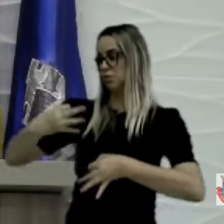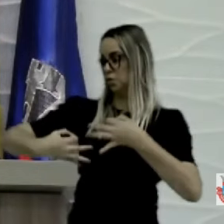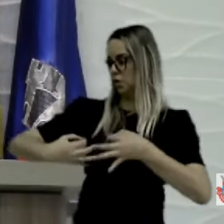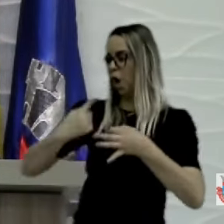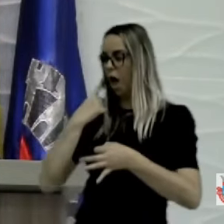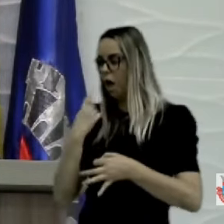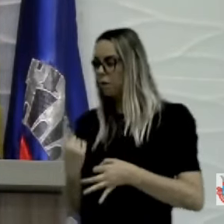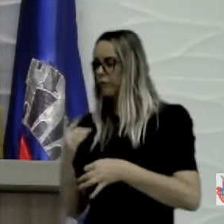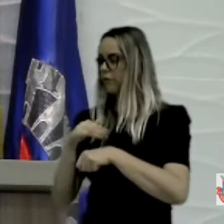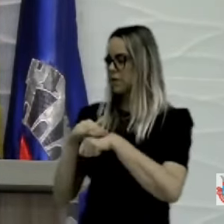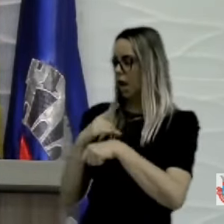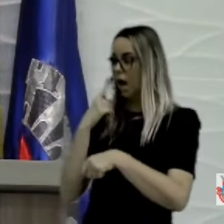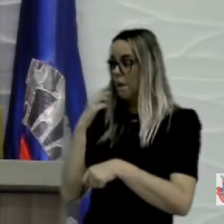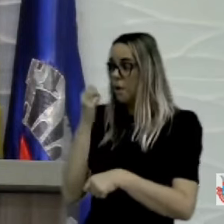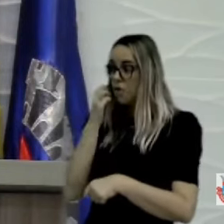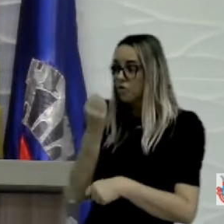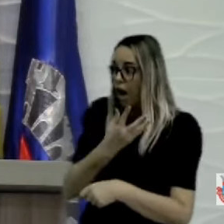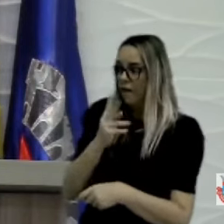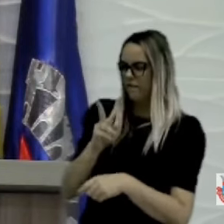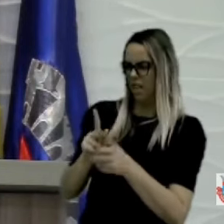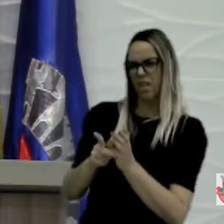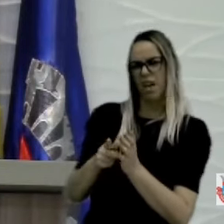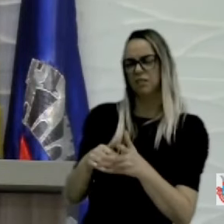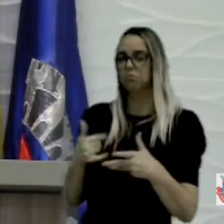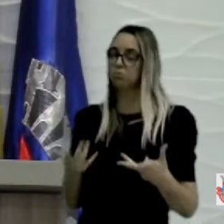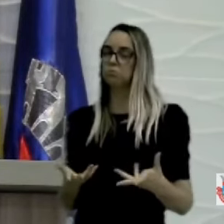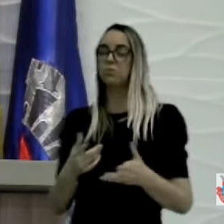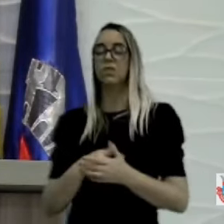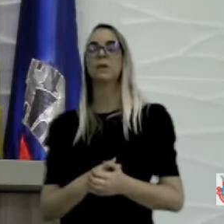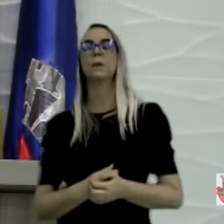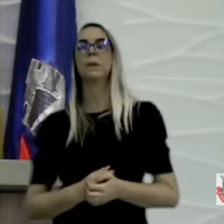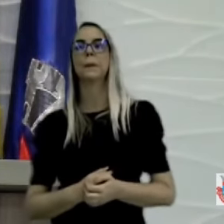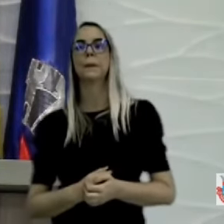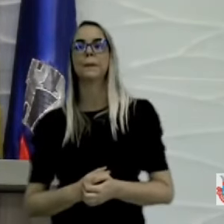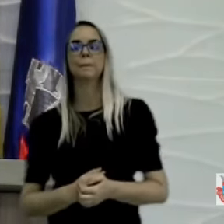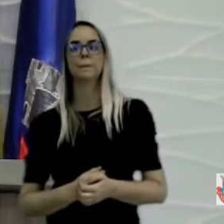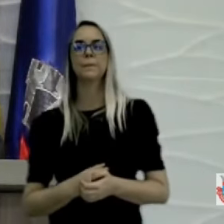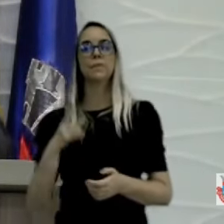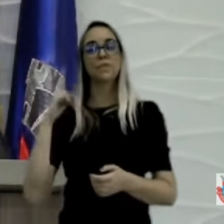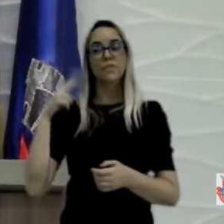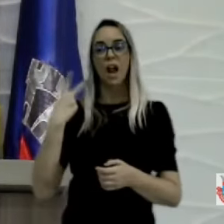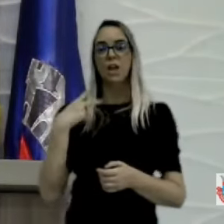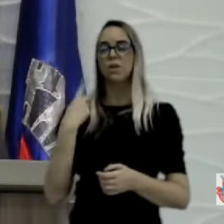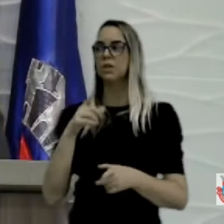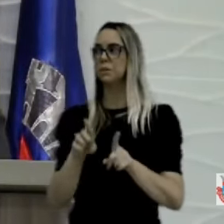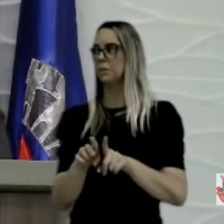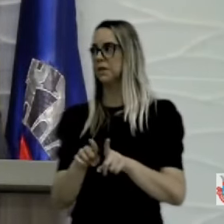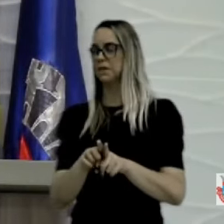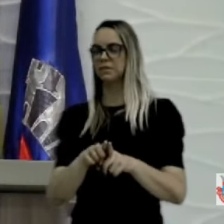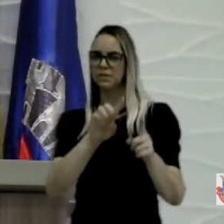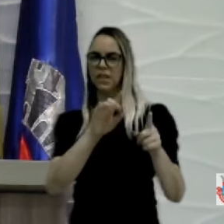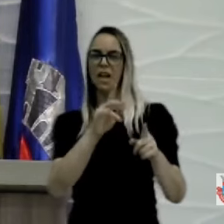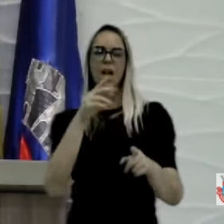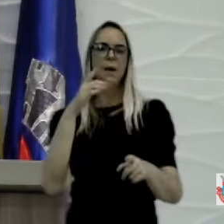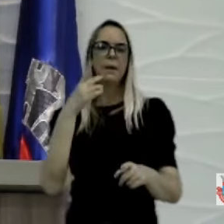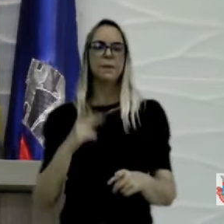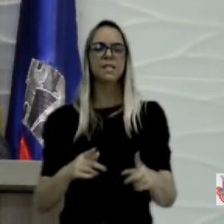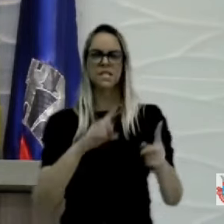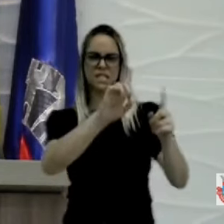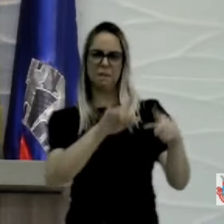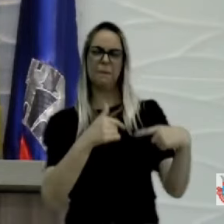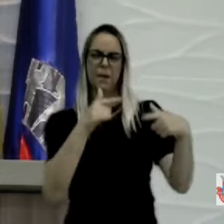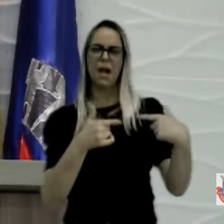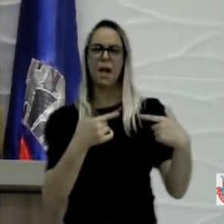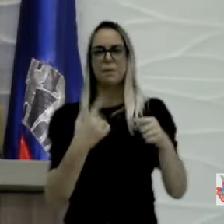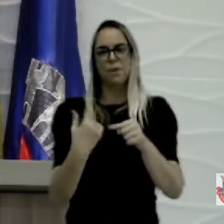ações que aí está para se arrolando na justiça. O vereador também querendo me atacar, porque eu